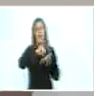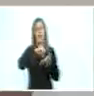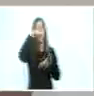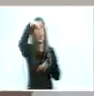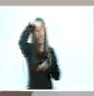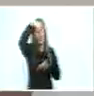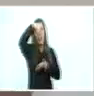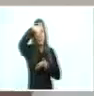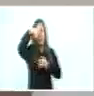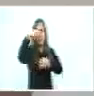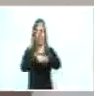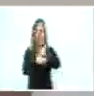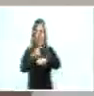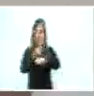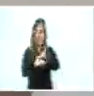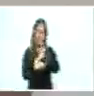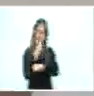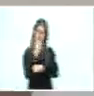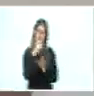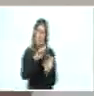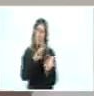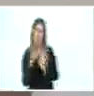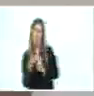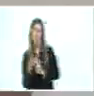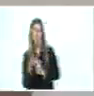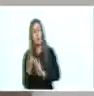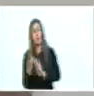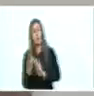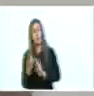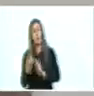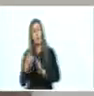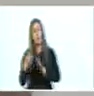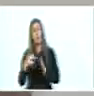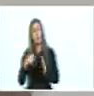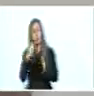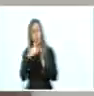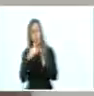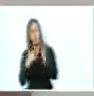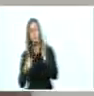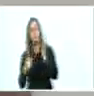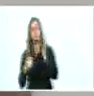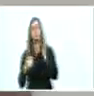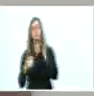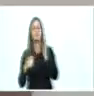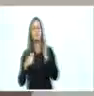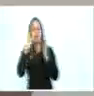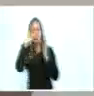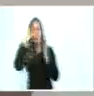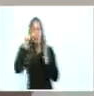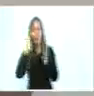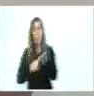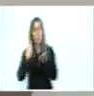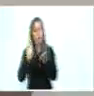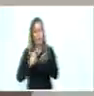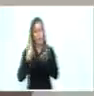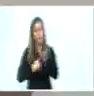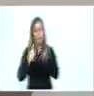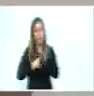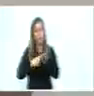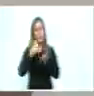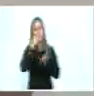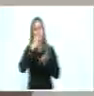pretende, dentro de uma semana, uma agenda com a secretária de Educação do Estado, a